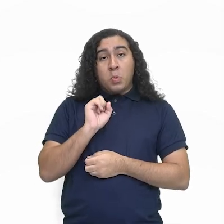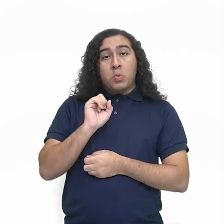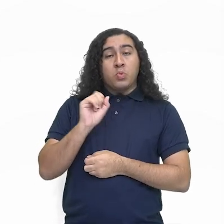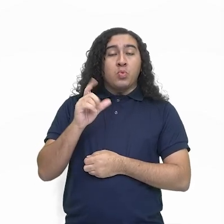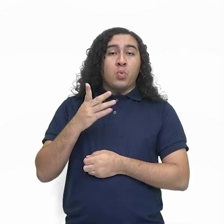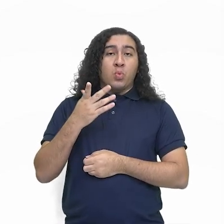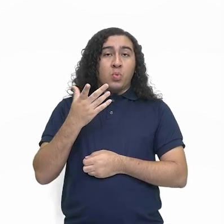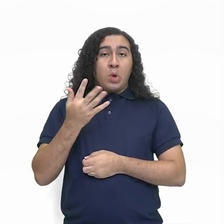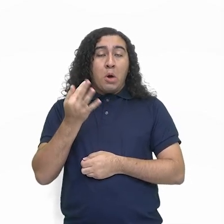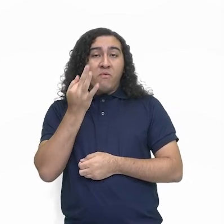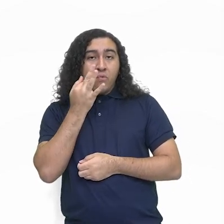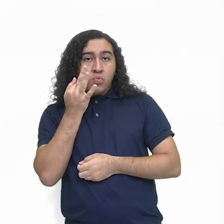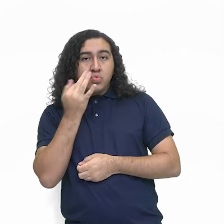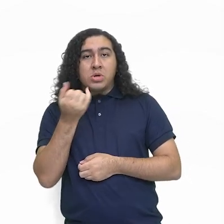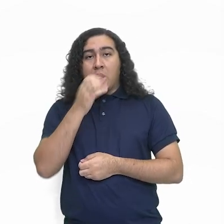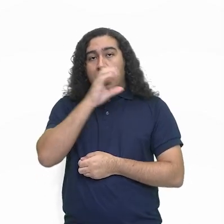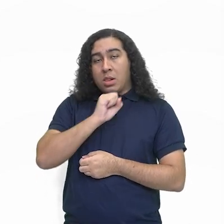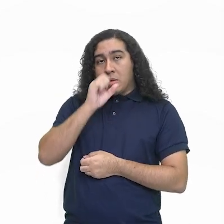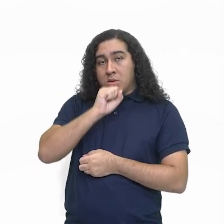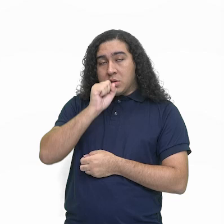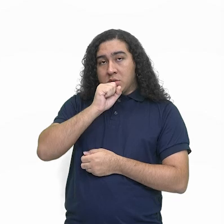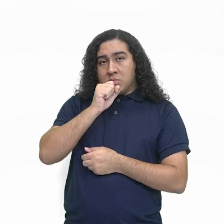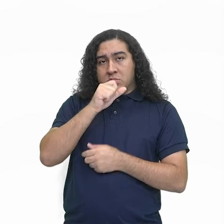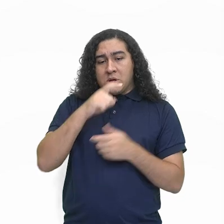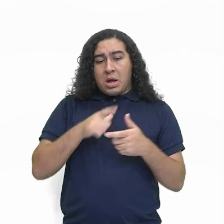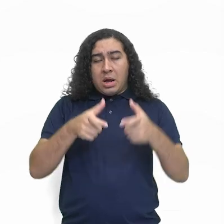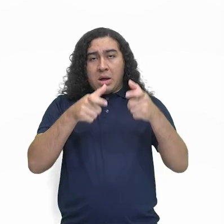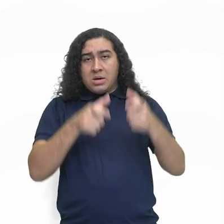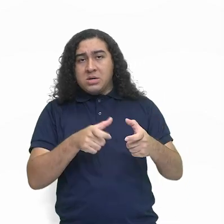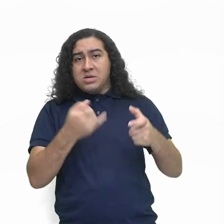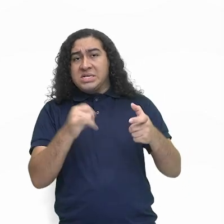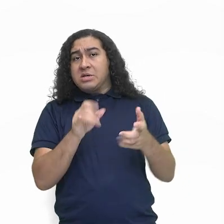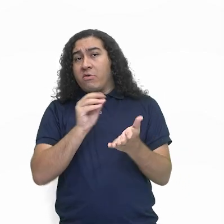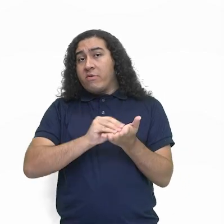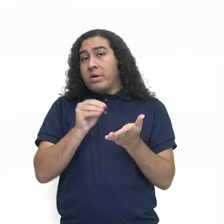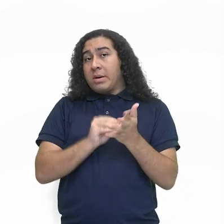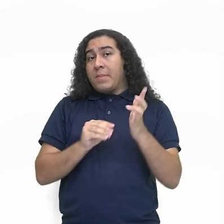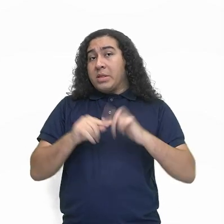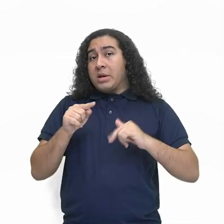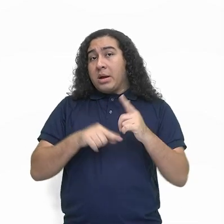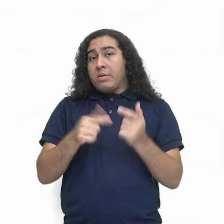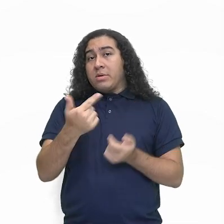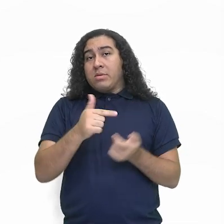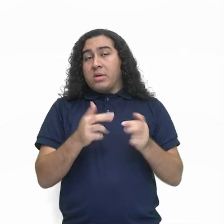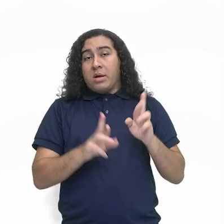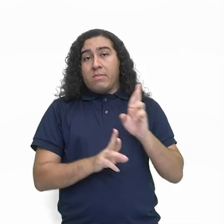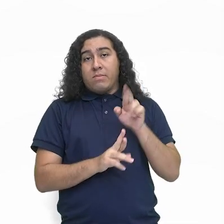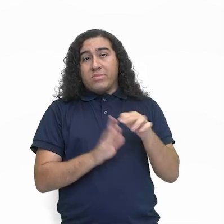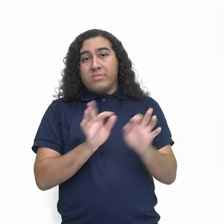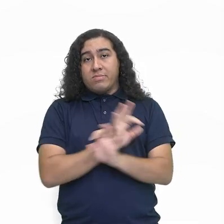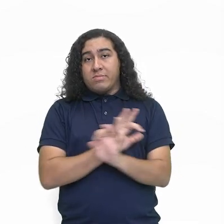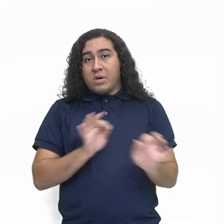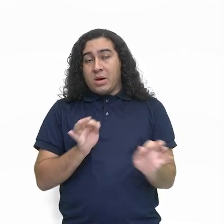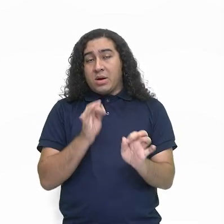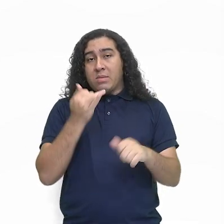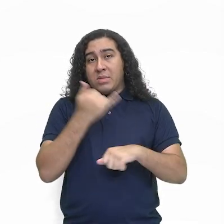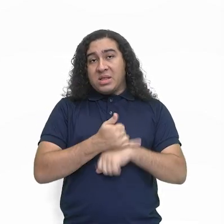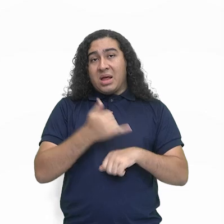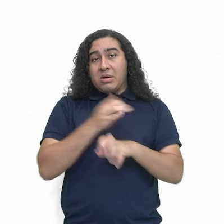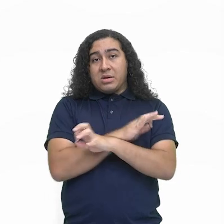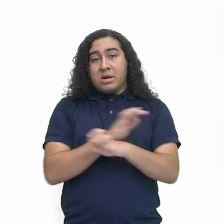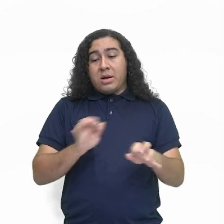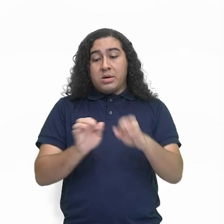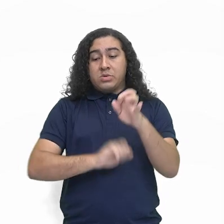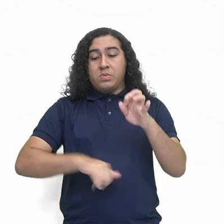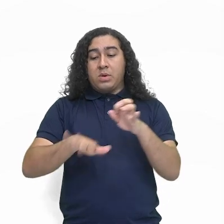caixa, né? Se não tem laranja, se não tem o plástico, se não tem as referências lá, né? Os metais, as químicas que